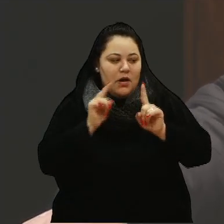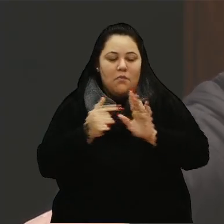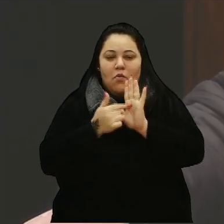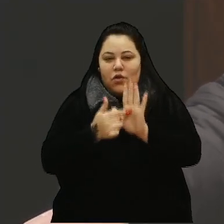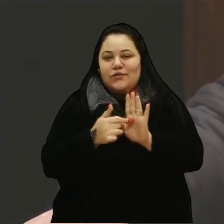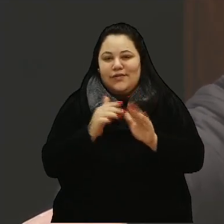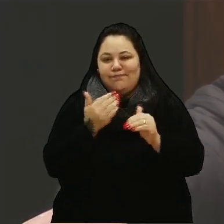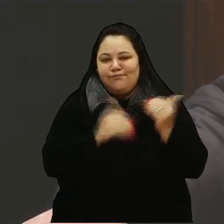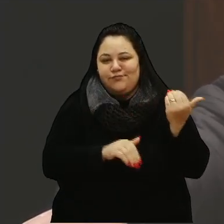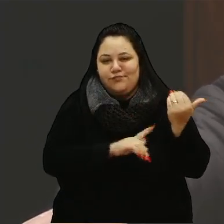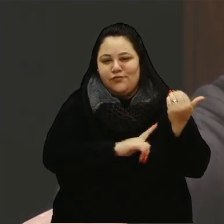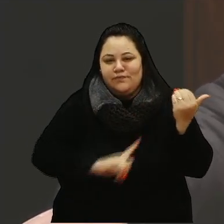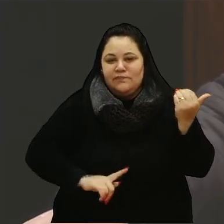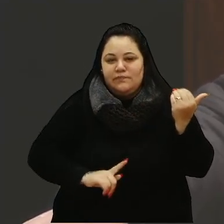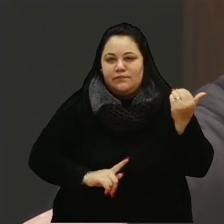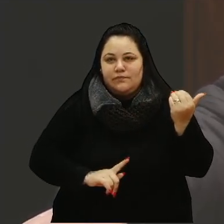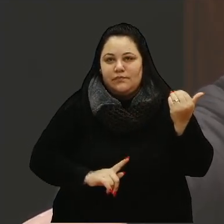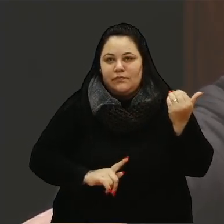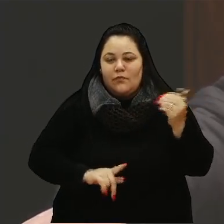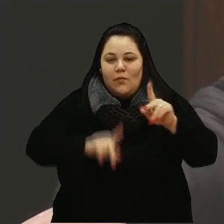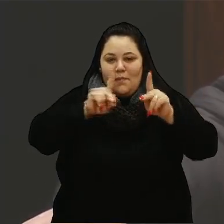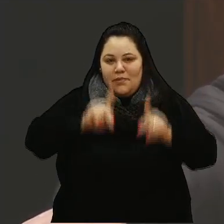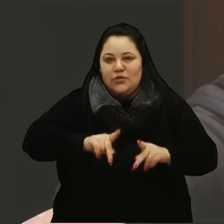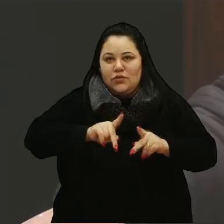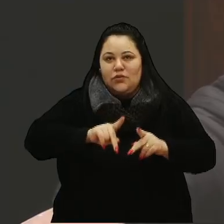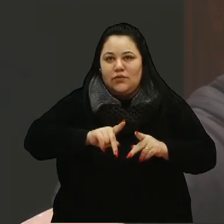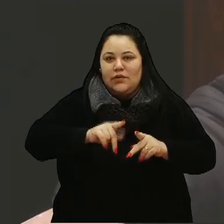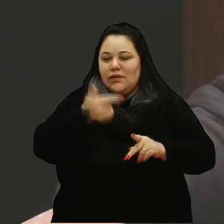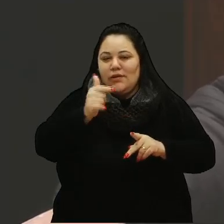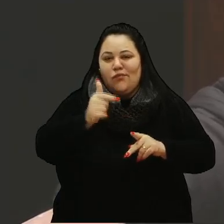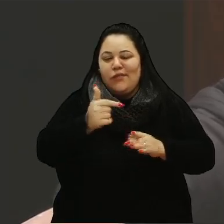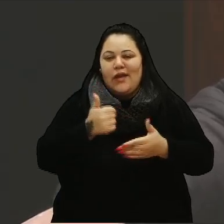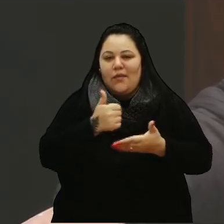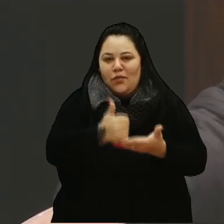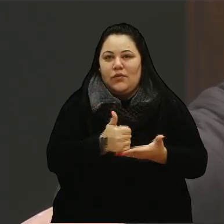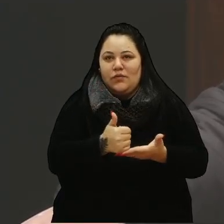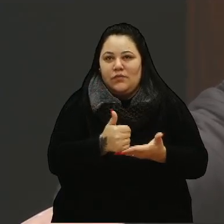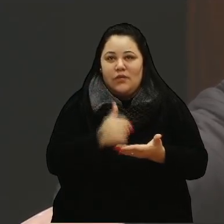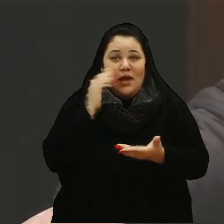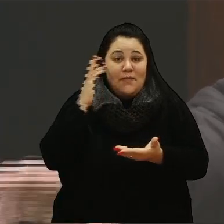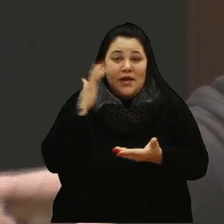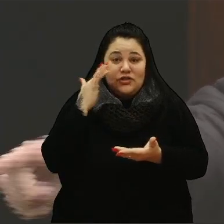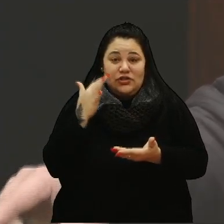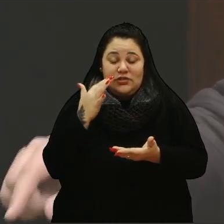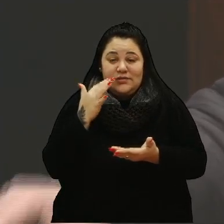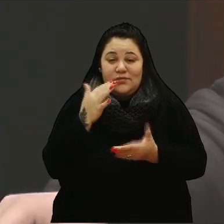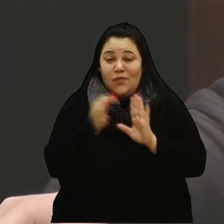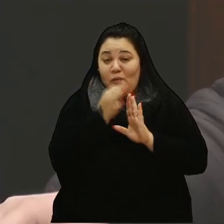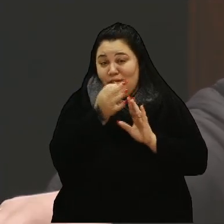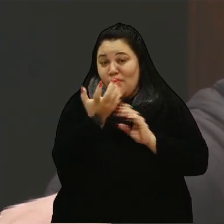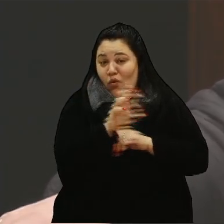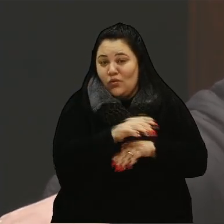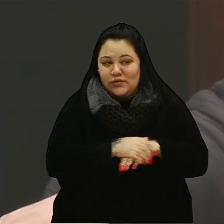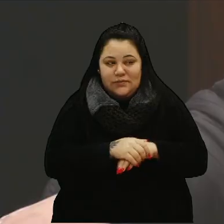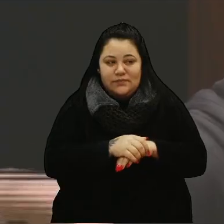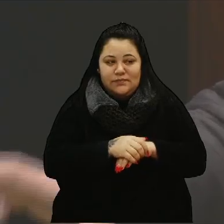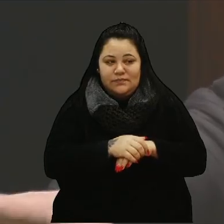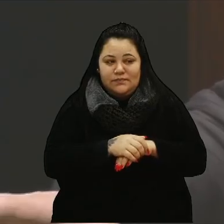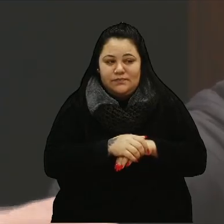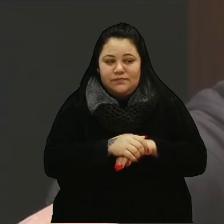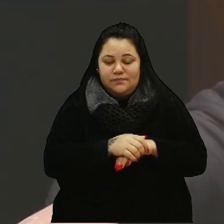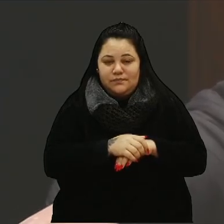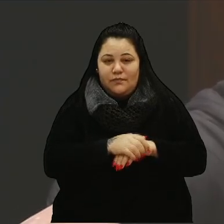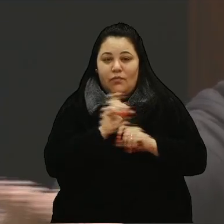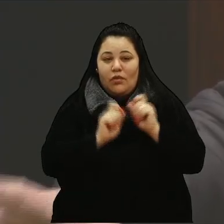desse governo, que até mesmo para um eleitor declarado não tem apoio. Imagina para uma oposição, vereador Capitão Ramon. E é o que tem acontecido diariamente nesse governo. Porque,